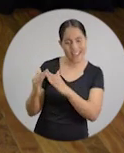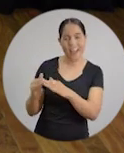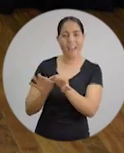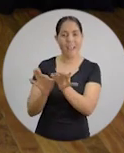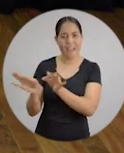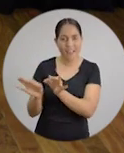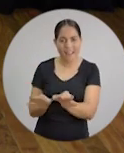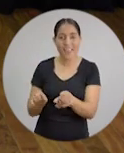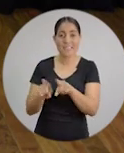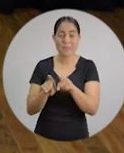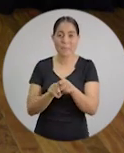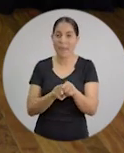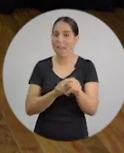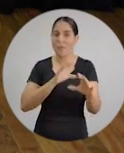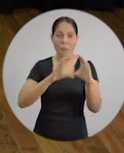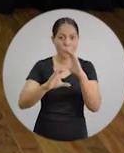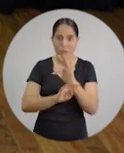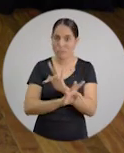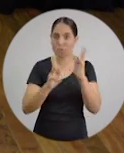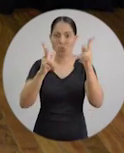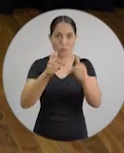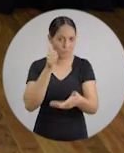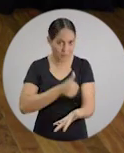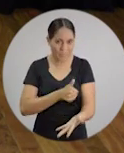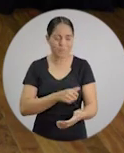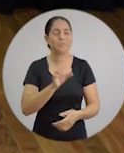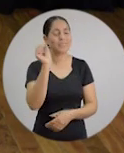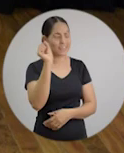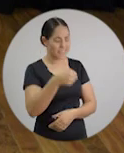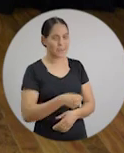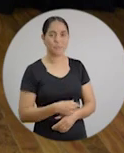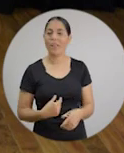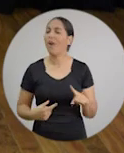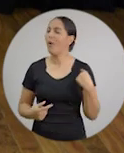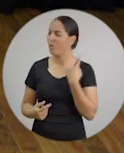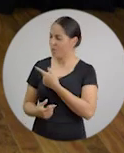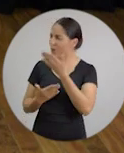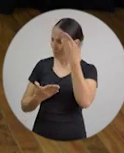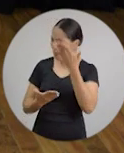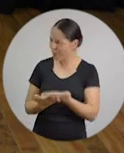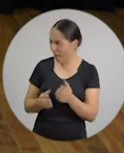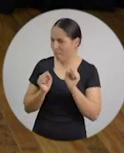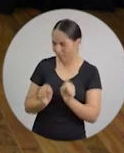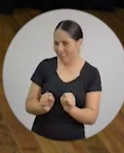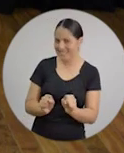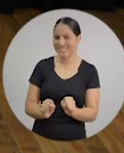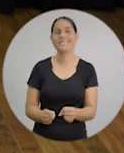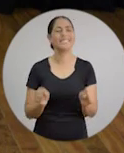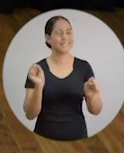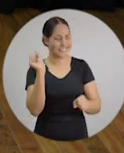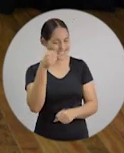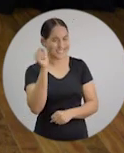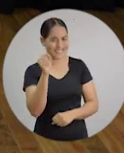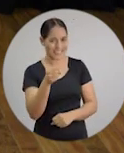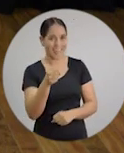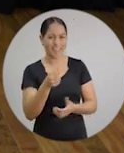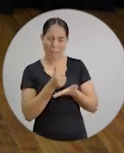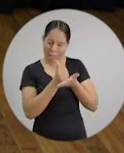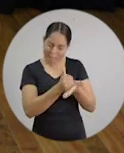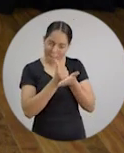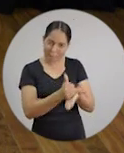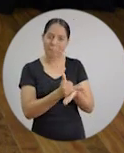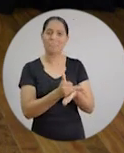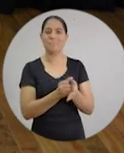casa, comunicadora, todas. Sim, exato. Então a gente pode confiar na Comissão Nacional da Mulher. Muito. Contar